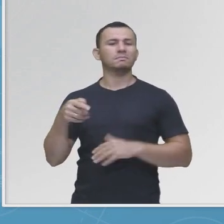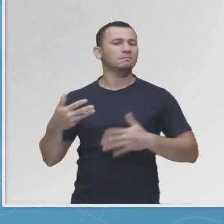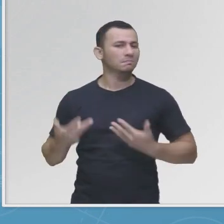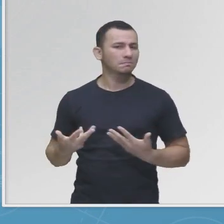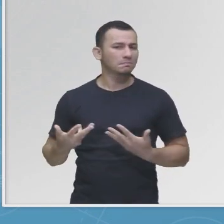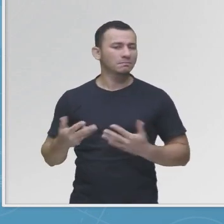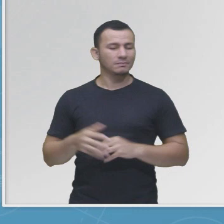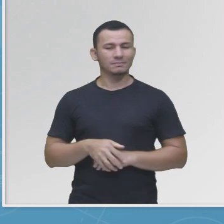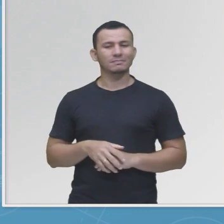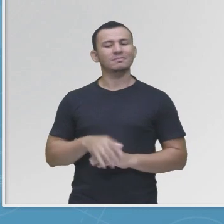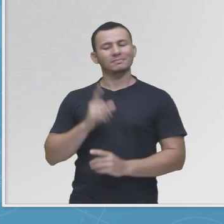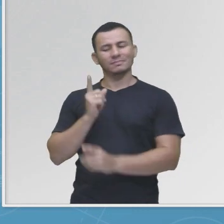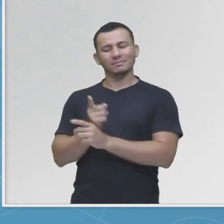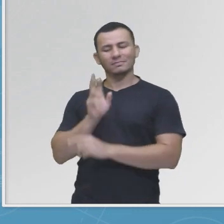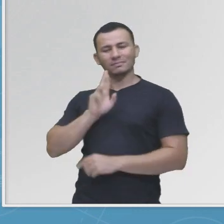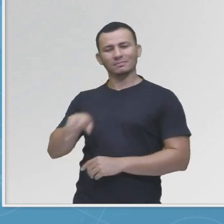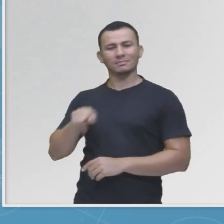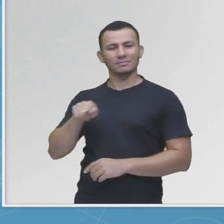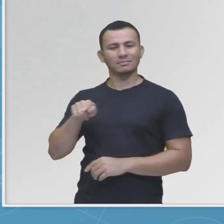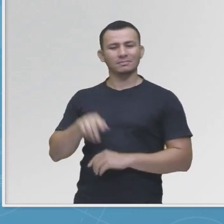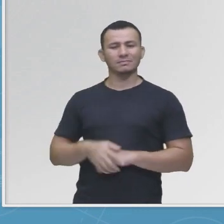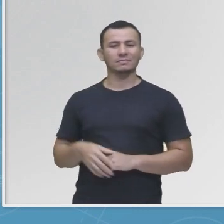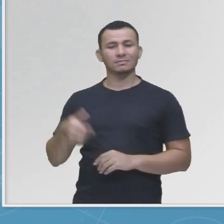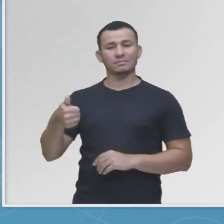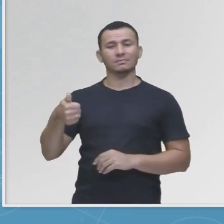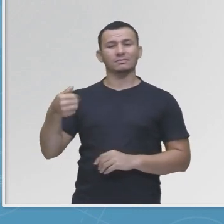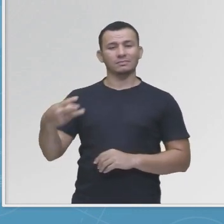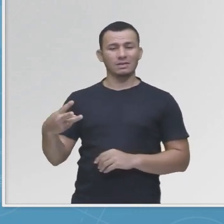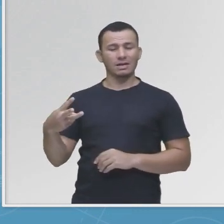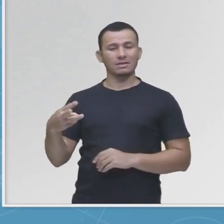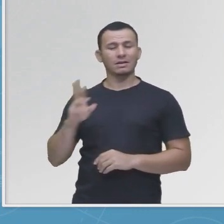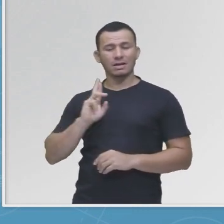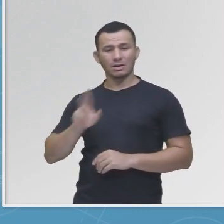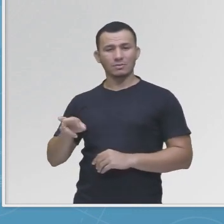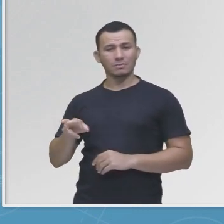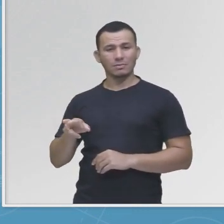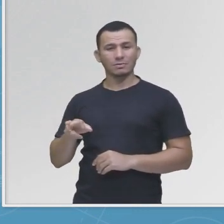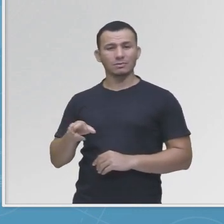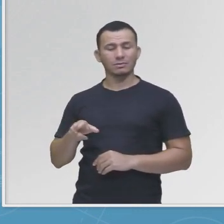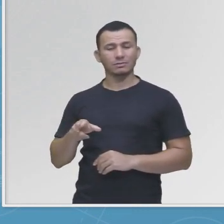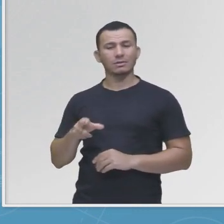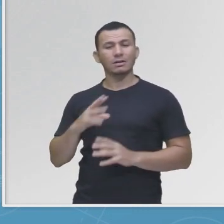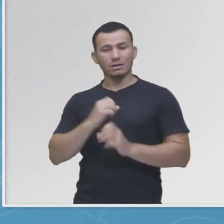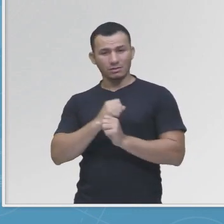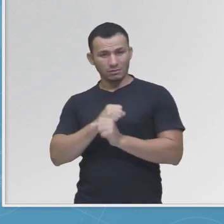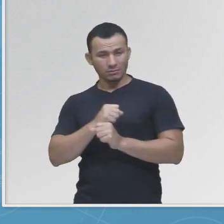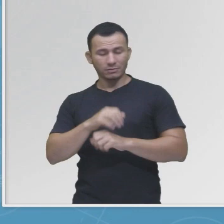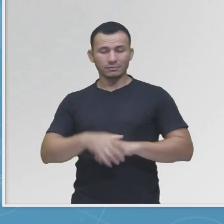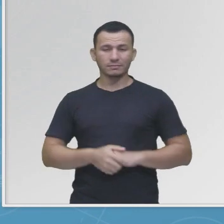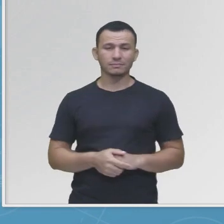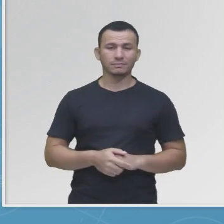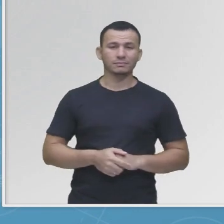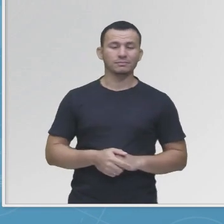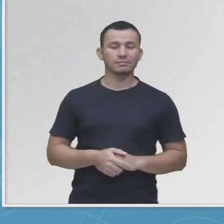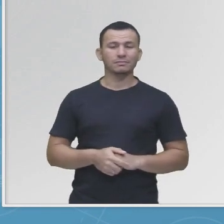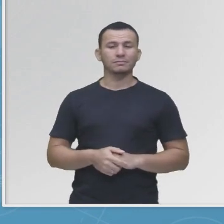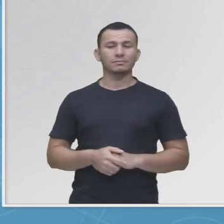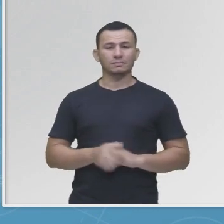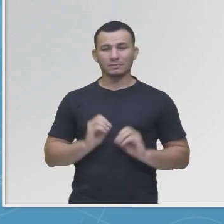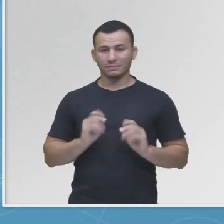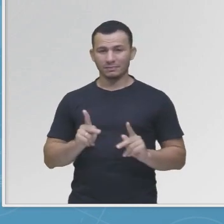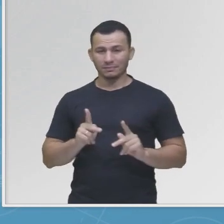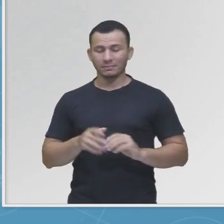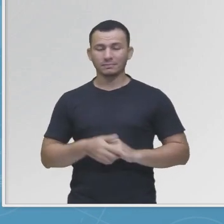encontrar a outra parcela, que é o 13, como resultado da operação. como é a nossa diferença.